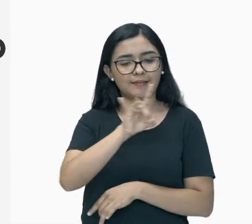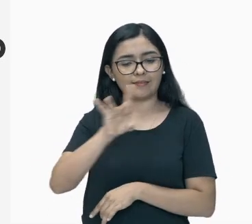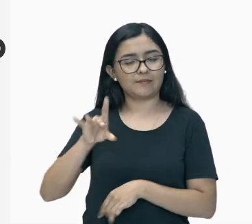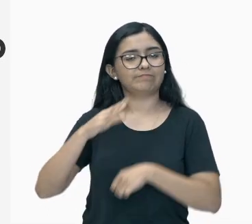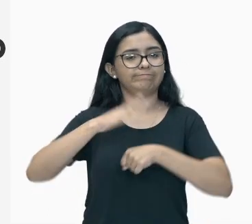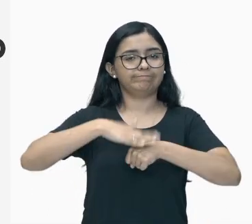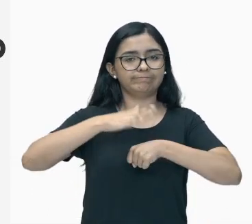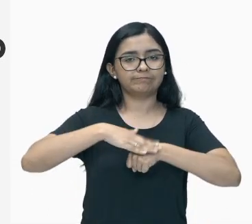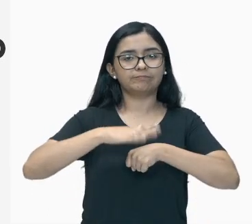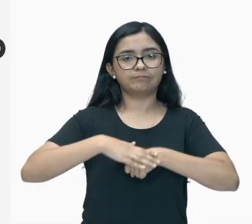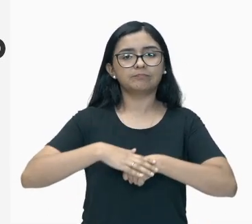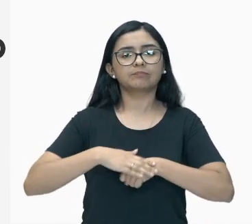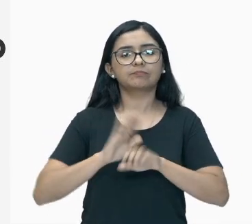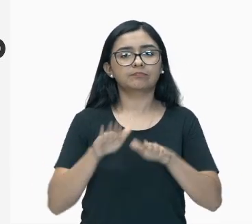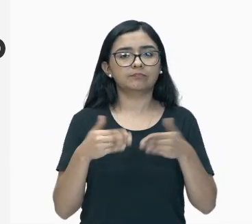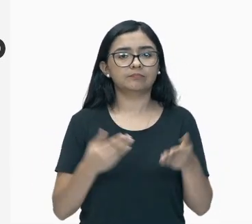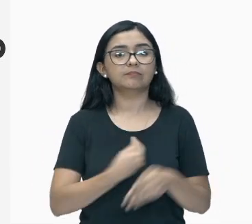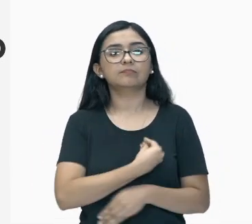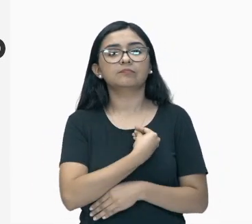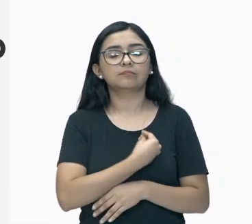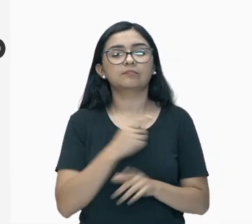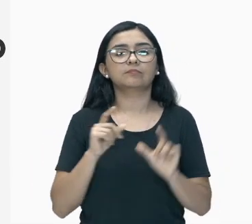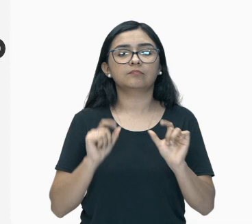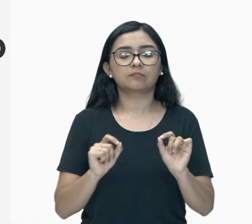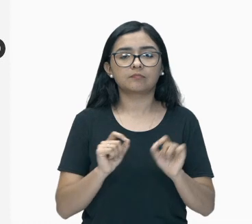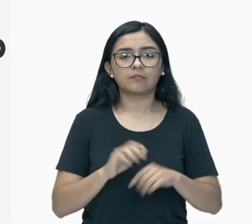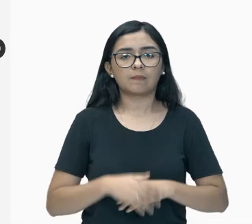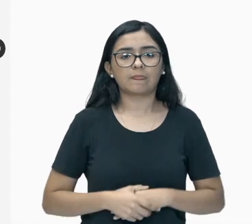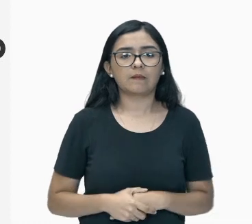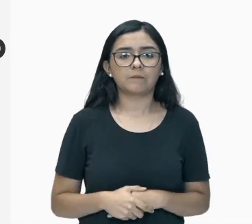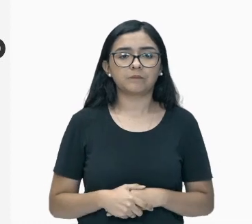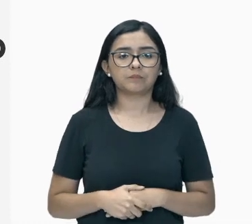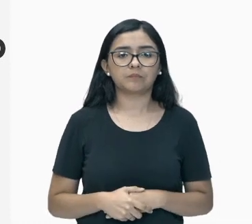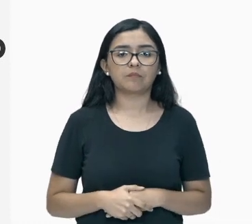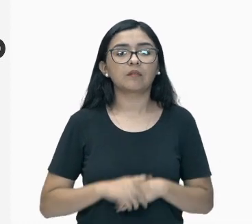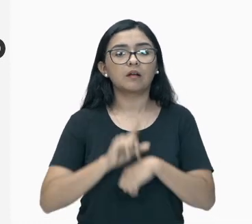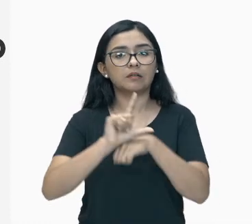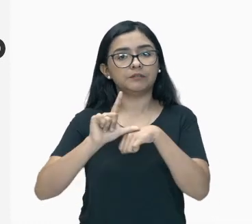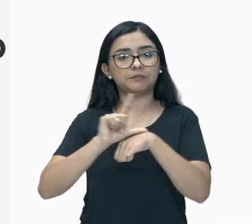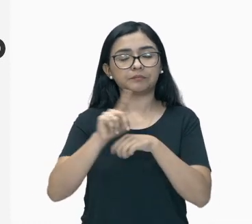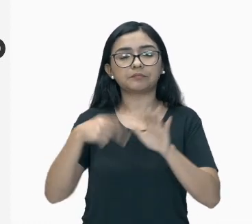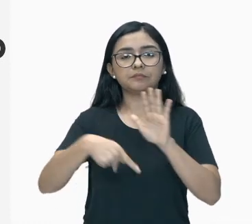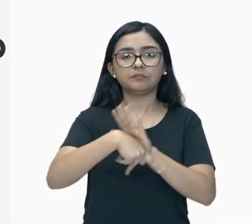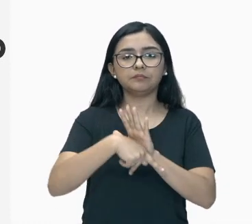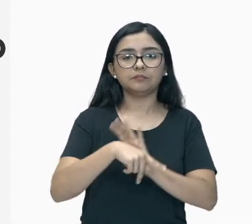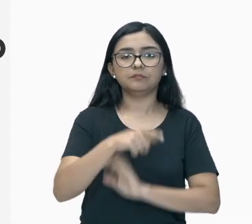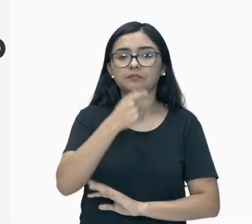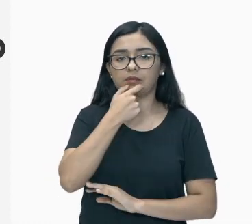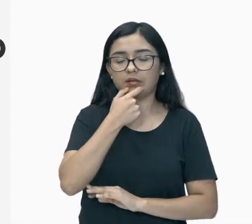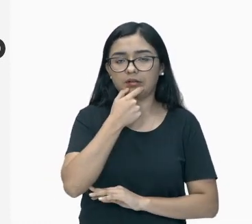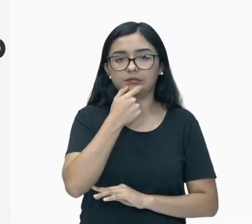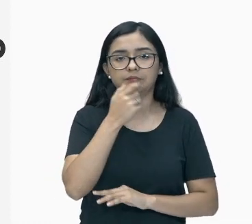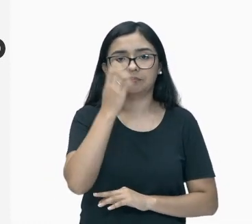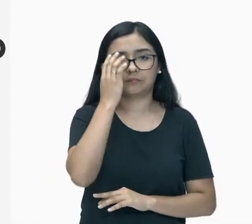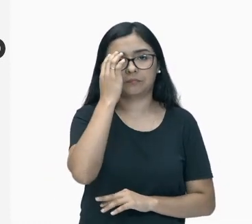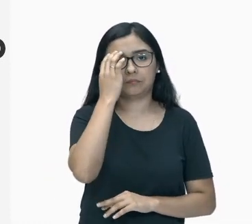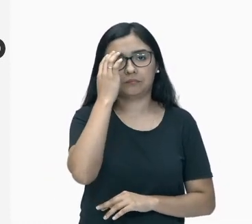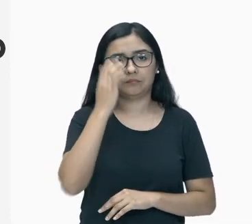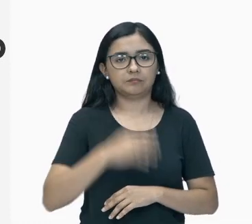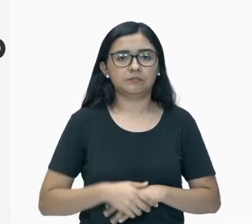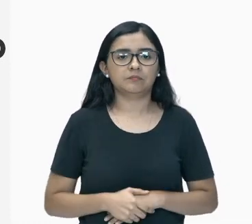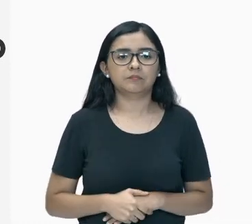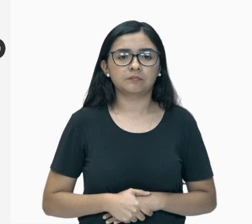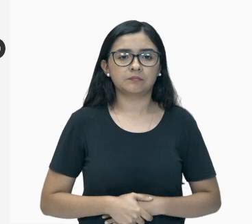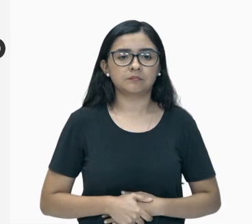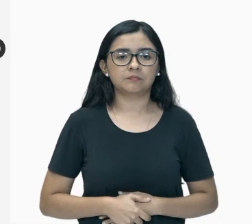estavam vivendo sobre a liderança da Inglaterra. É o que nós chamamos lá da